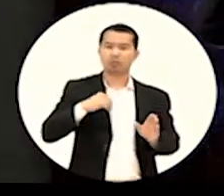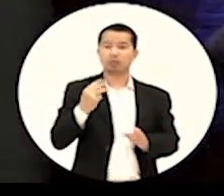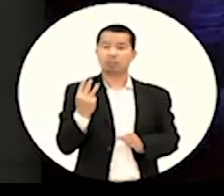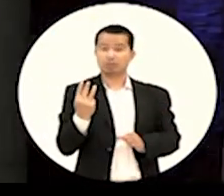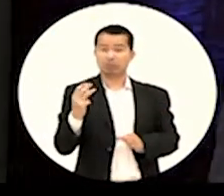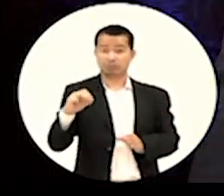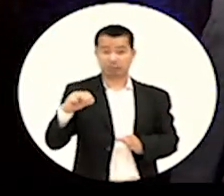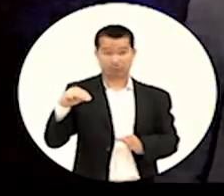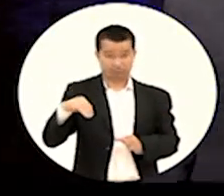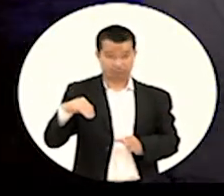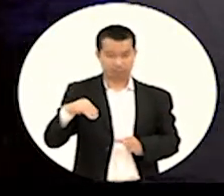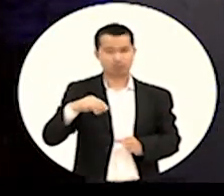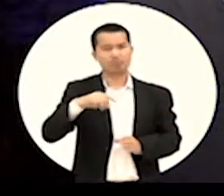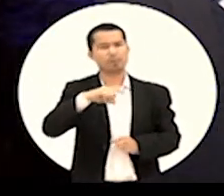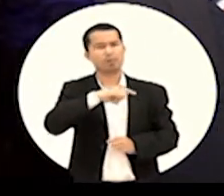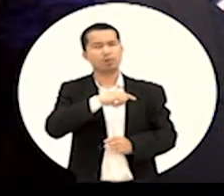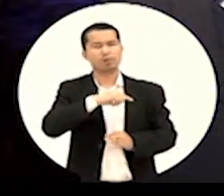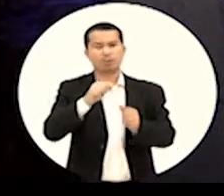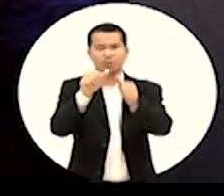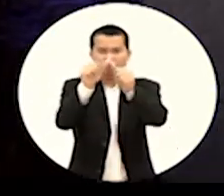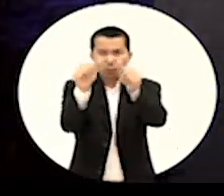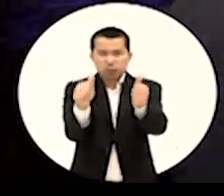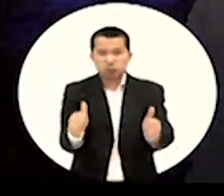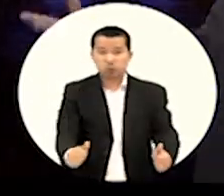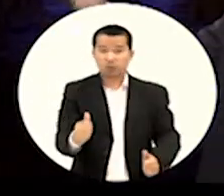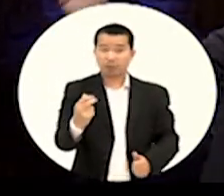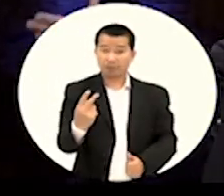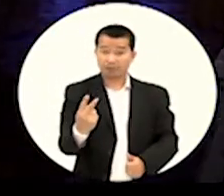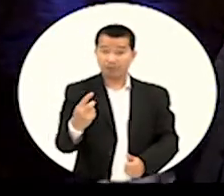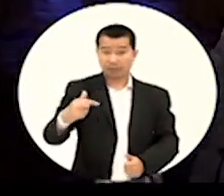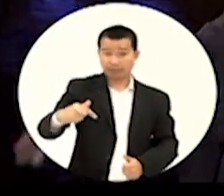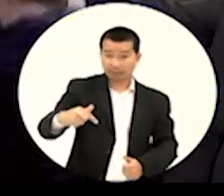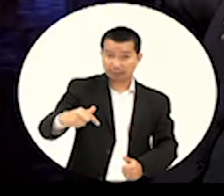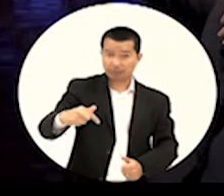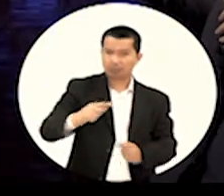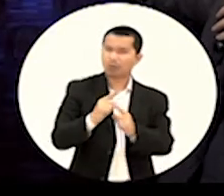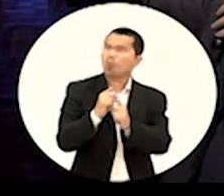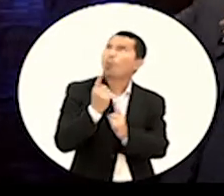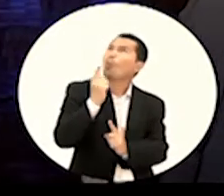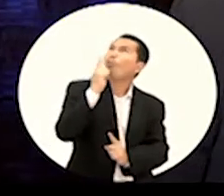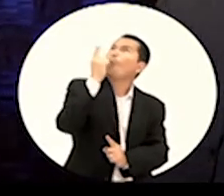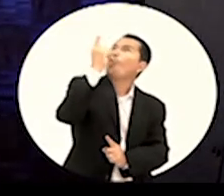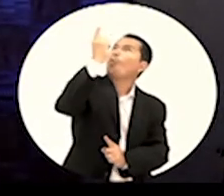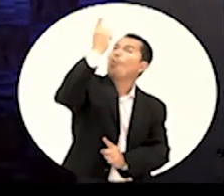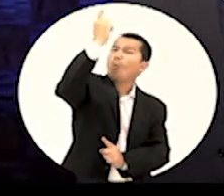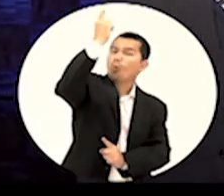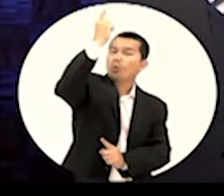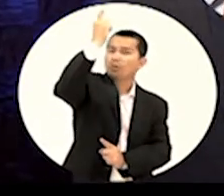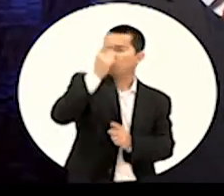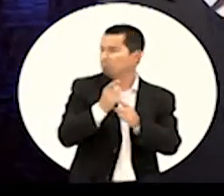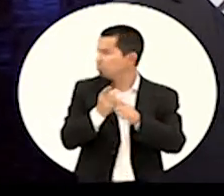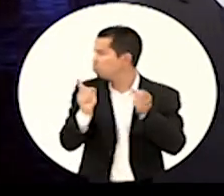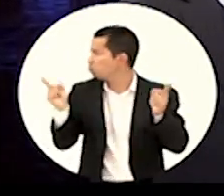do nosso templo tem 30 metros. A estátua tinha 27 metros de altura